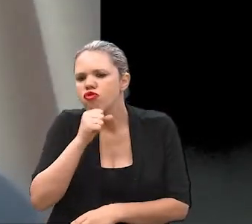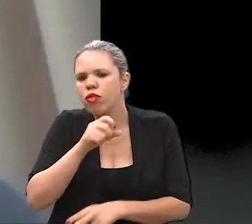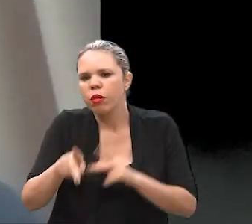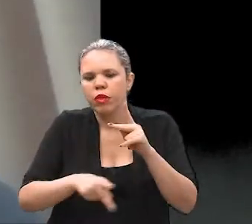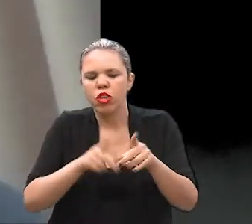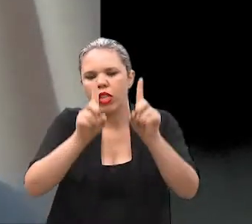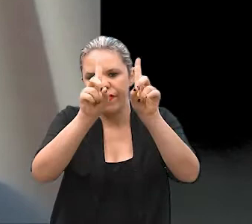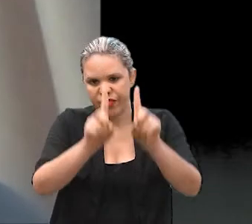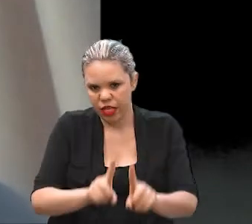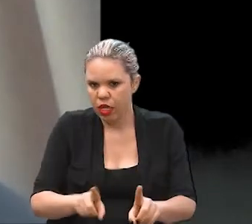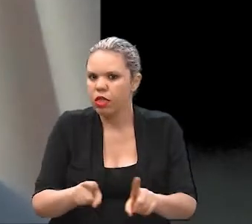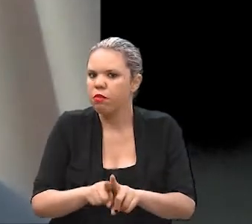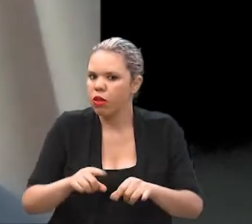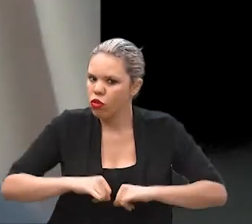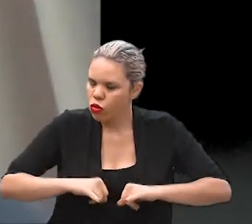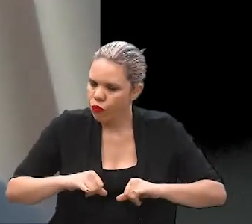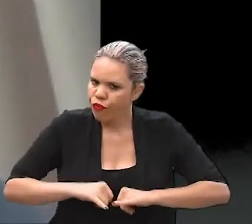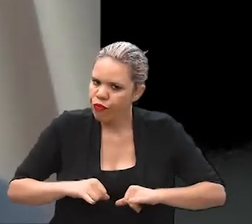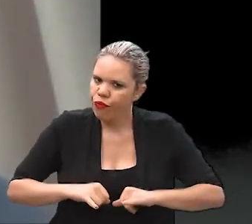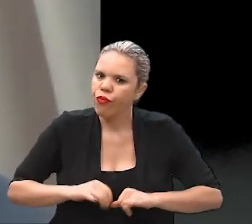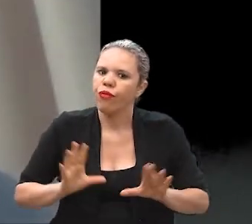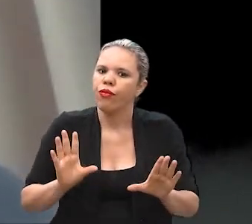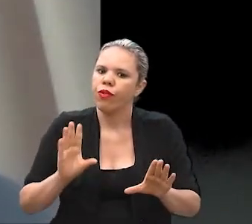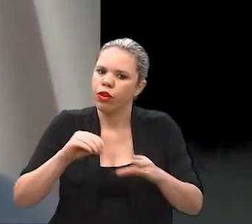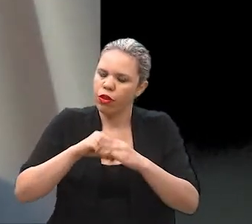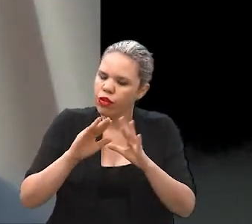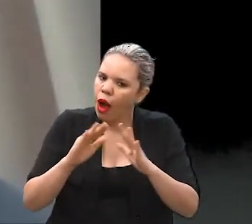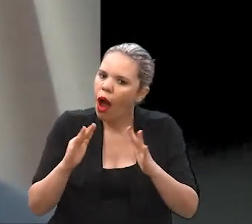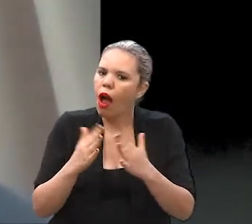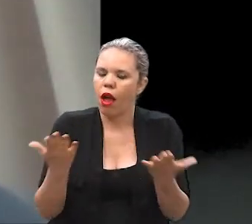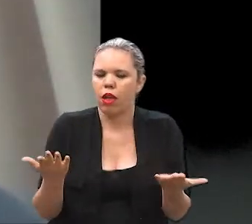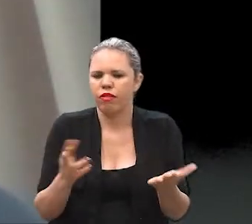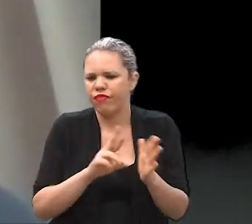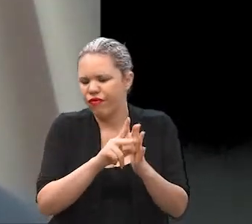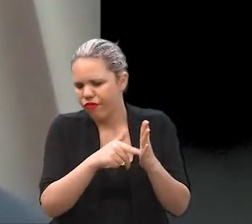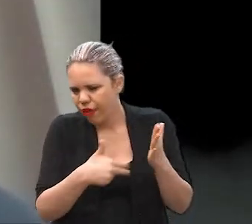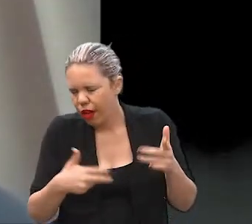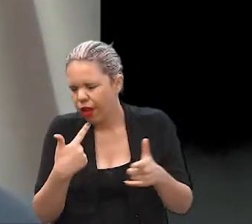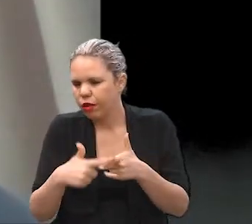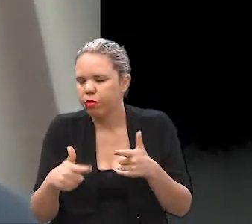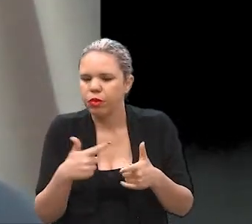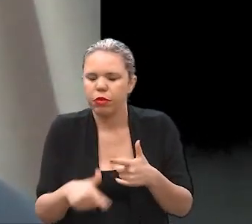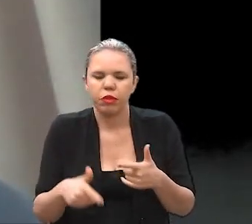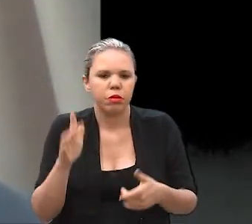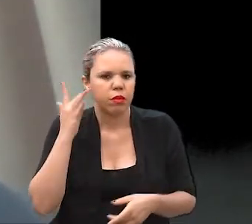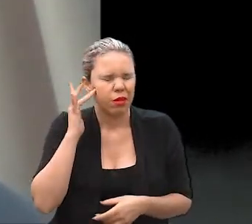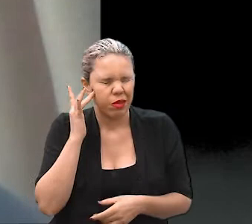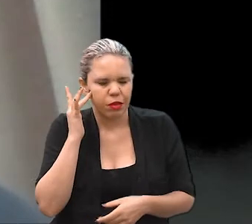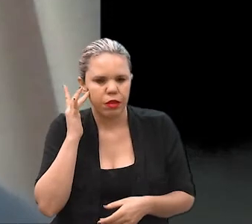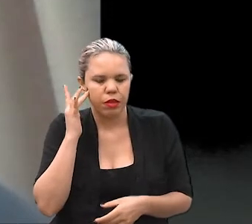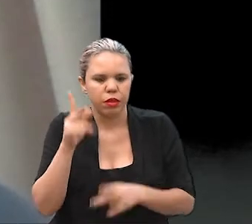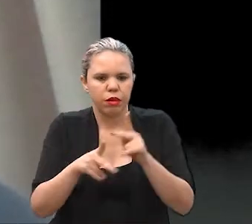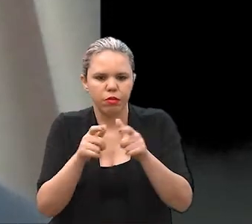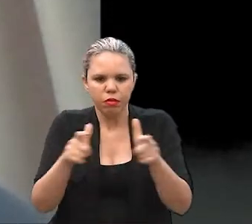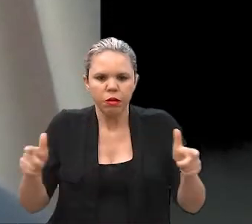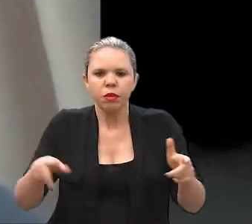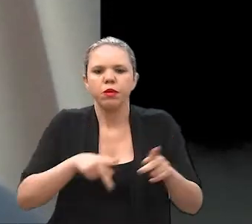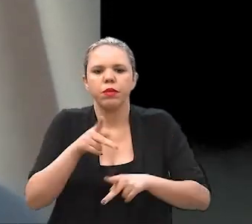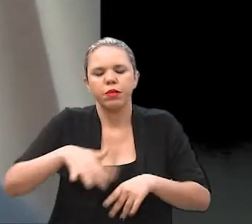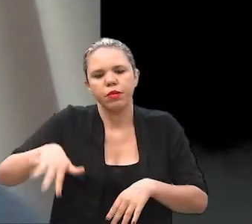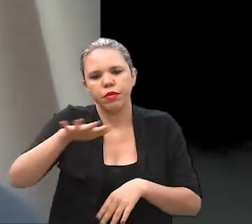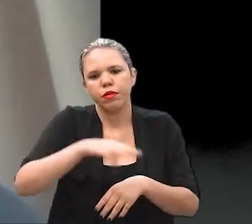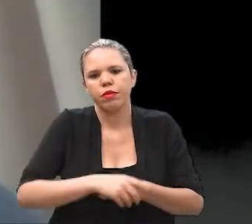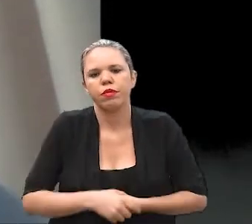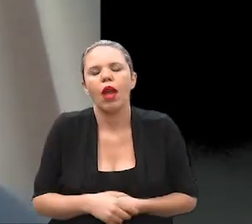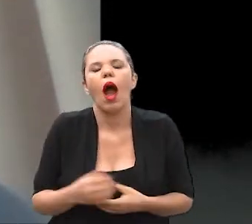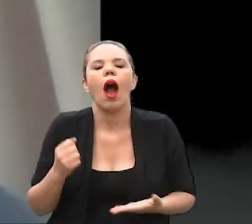com deficiência. Então, é um conjunto de problemas que eu acho que a popularidade da